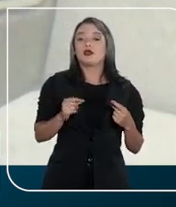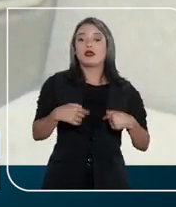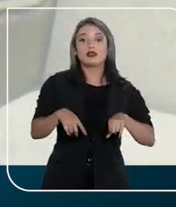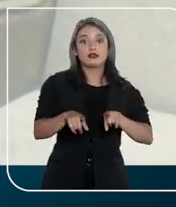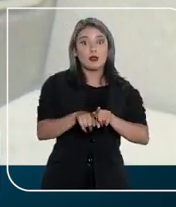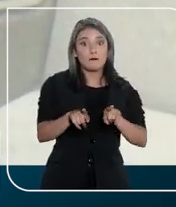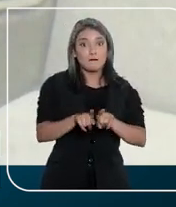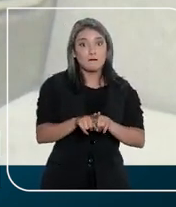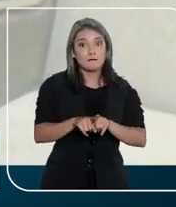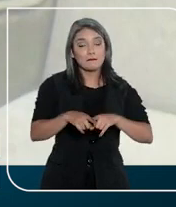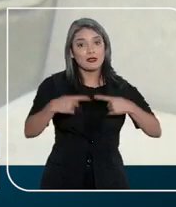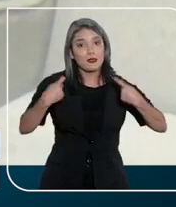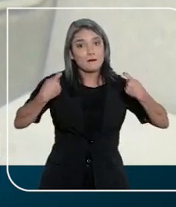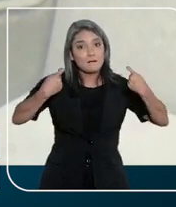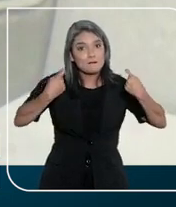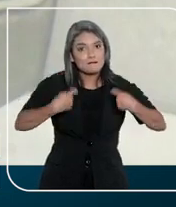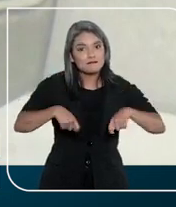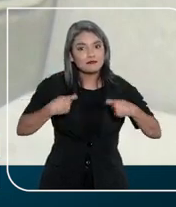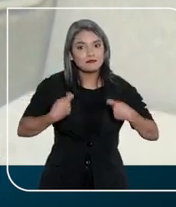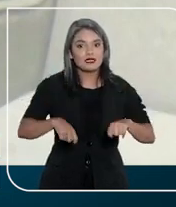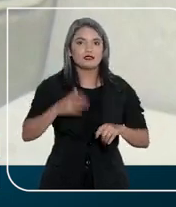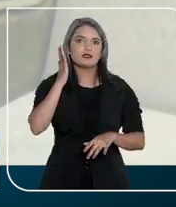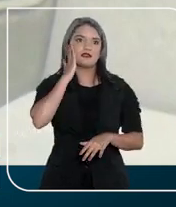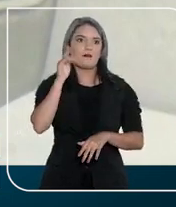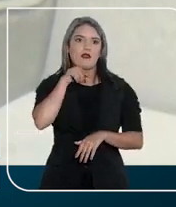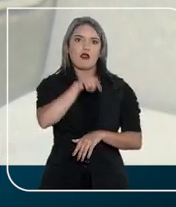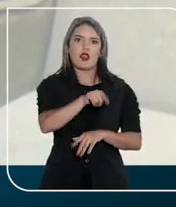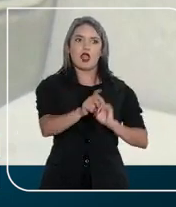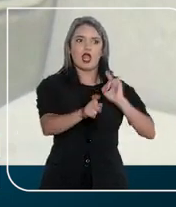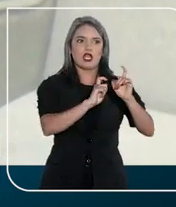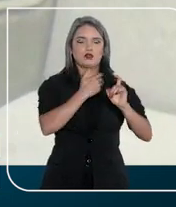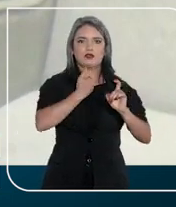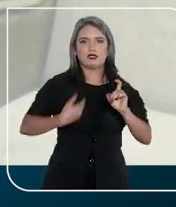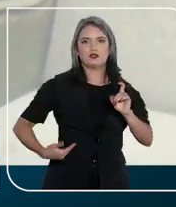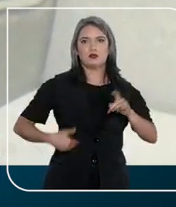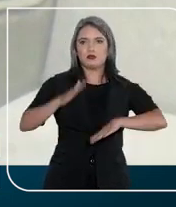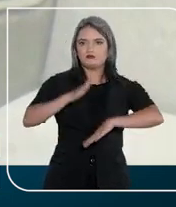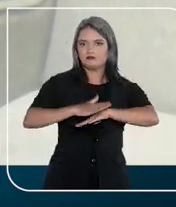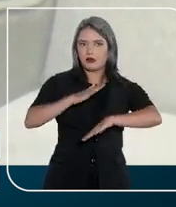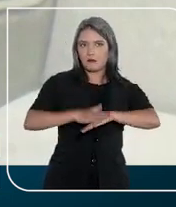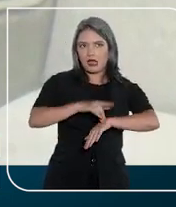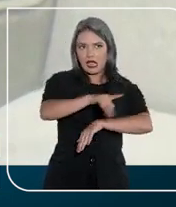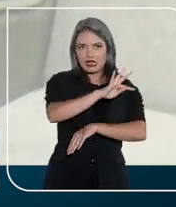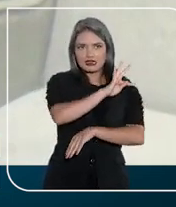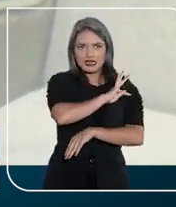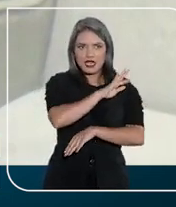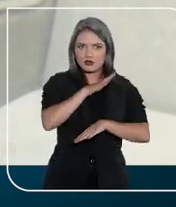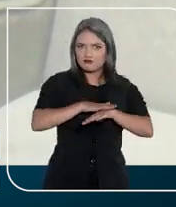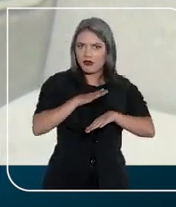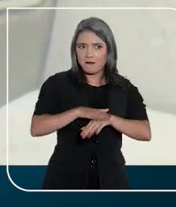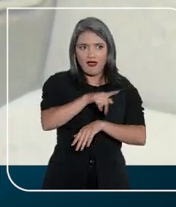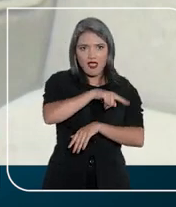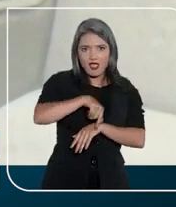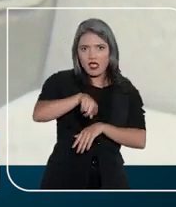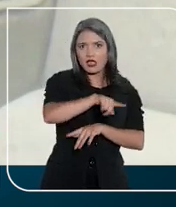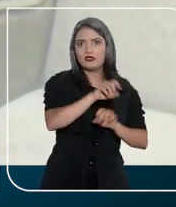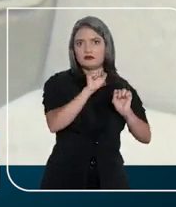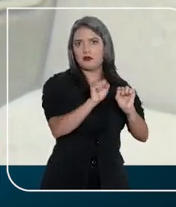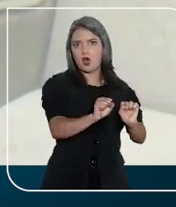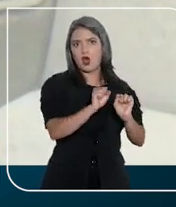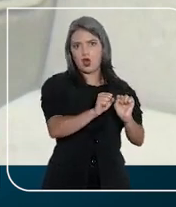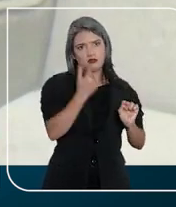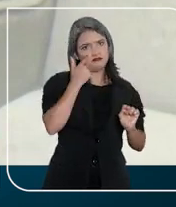haver o reconhecimento da discricionariedade técnica da banca examinadora, sob pena de haver